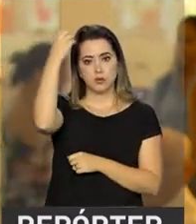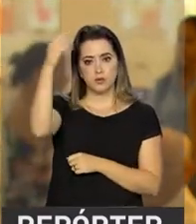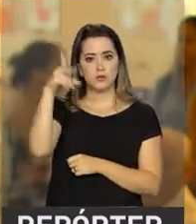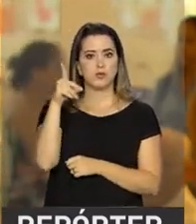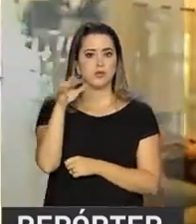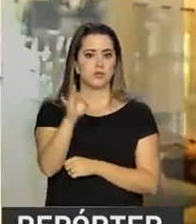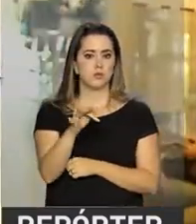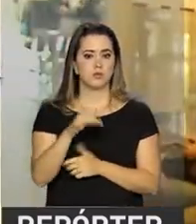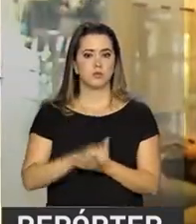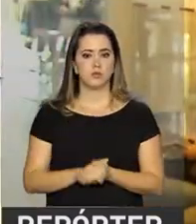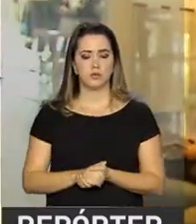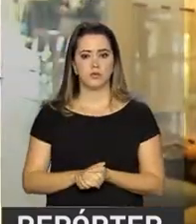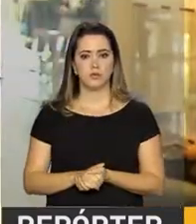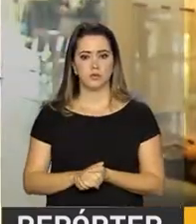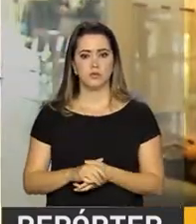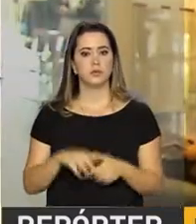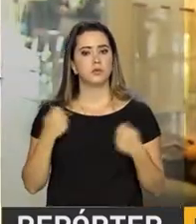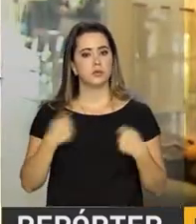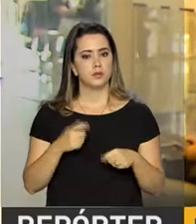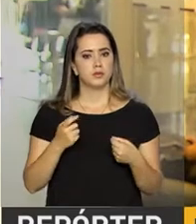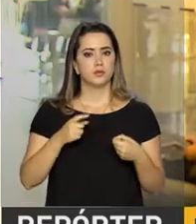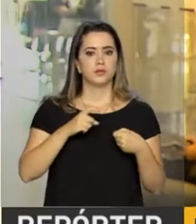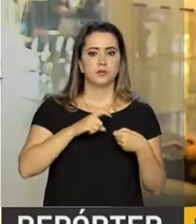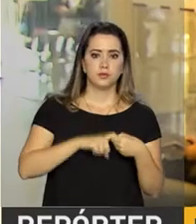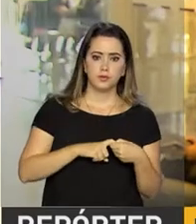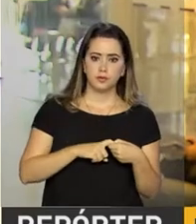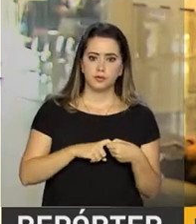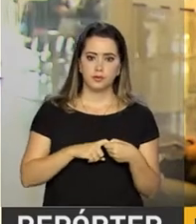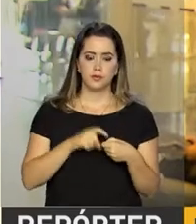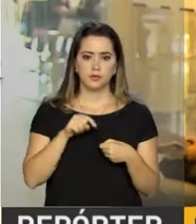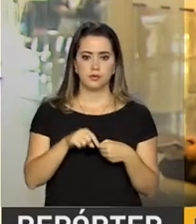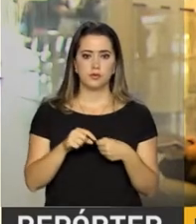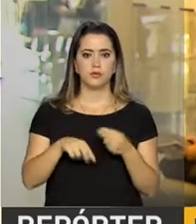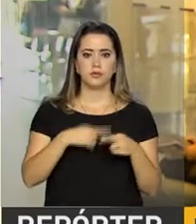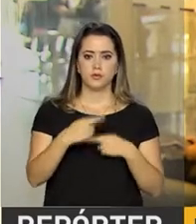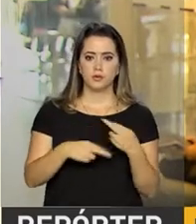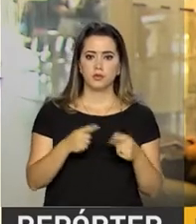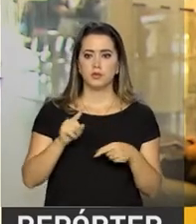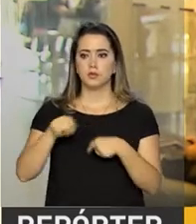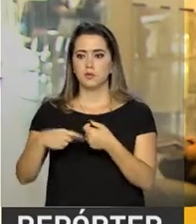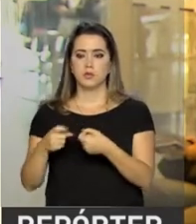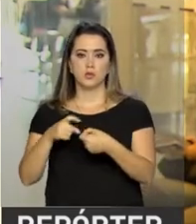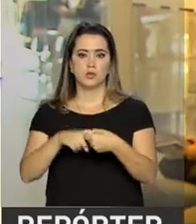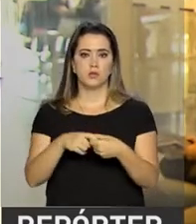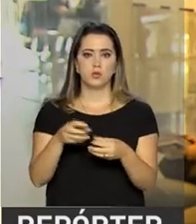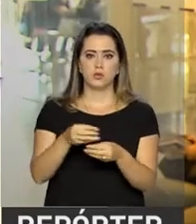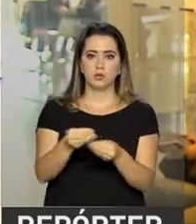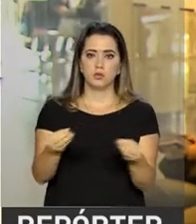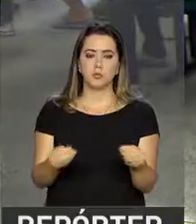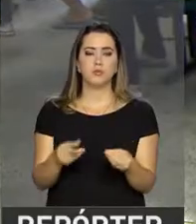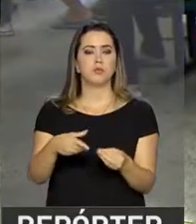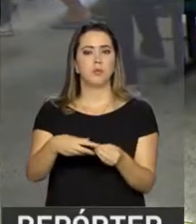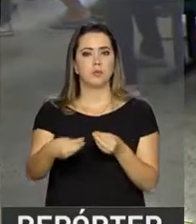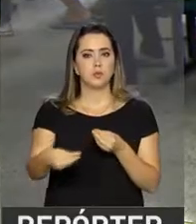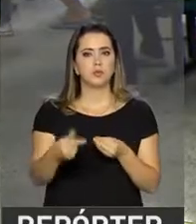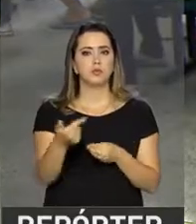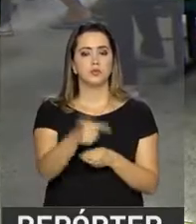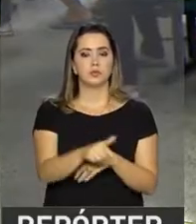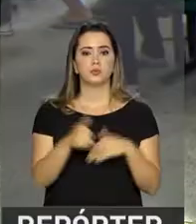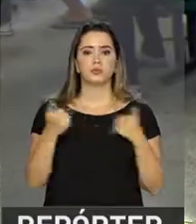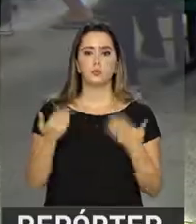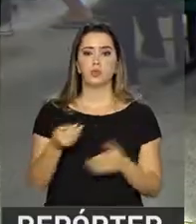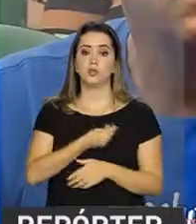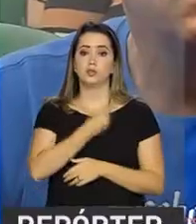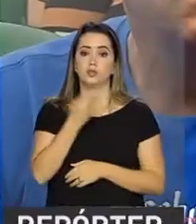federal ainda vou ter que te vis a renová vou ter que voltar para retirar novamente a vida de pessoas